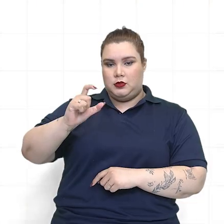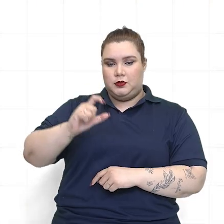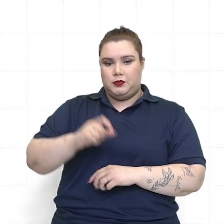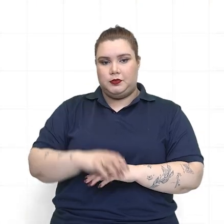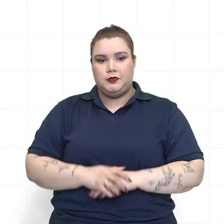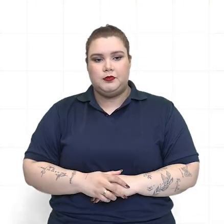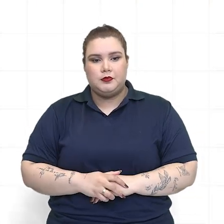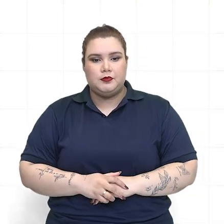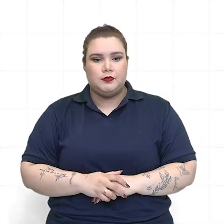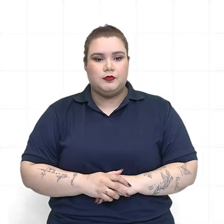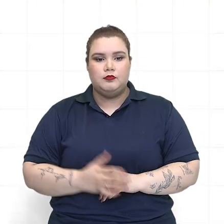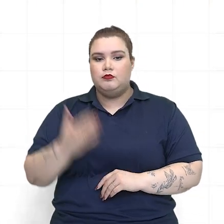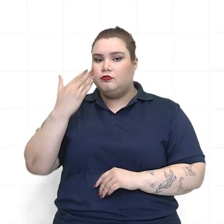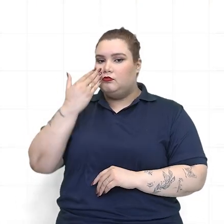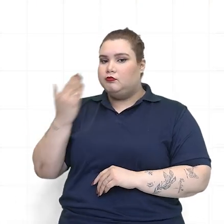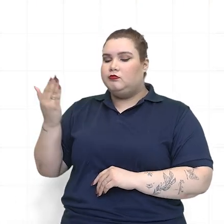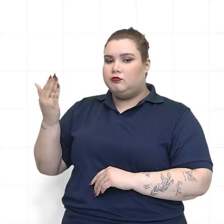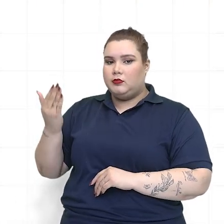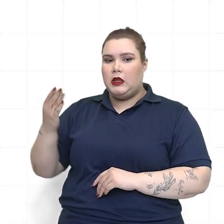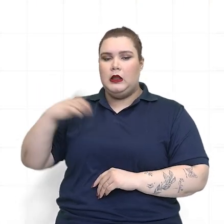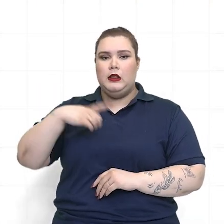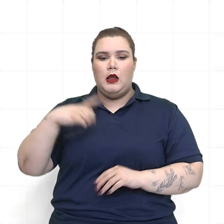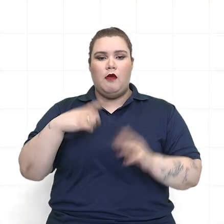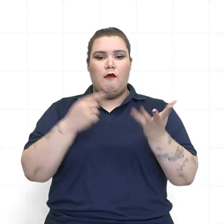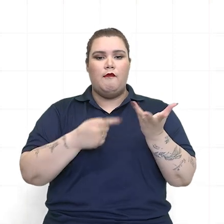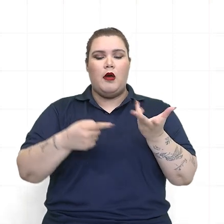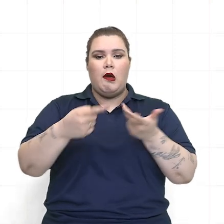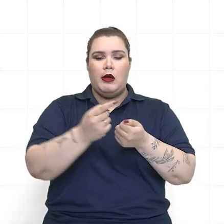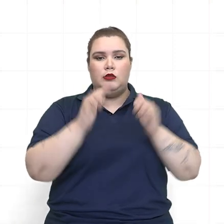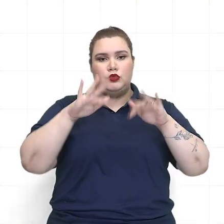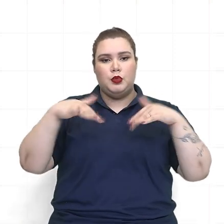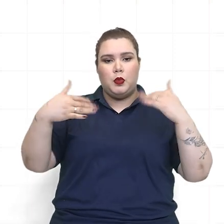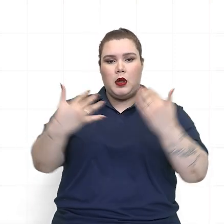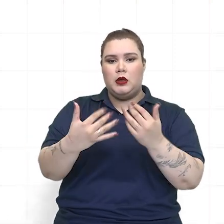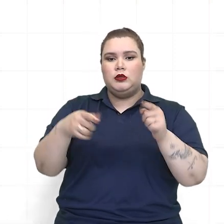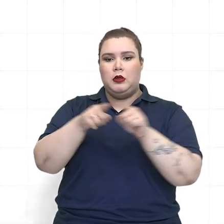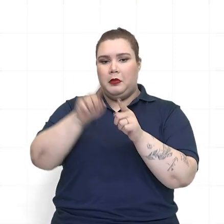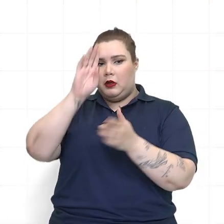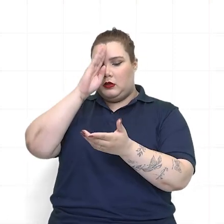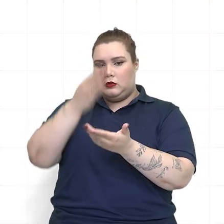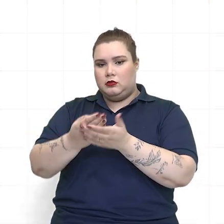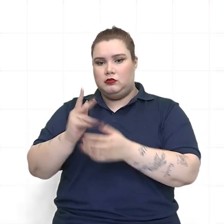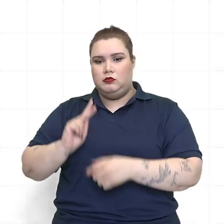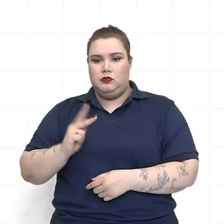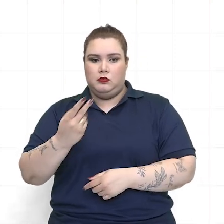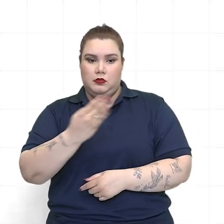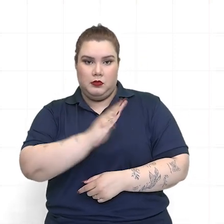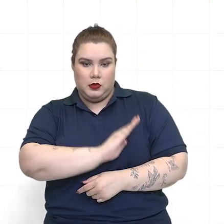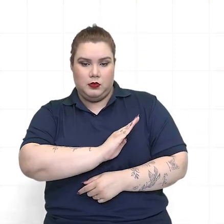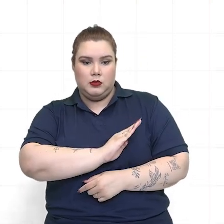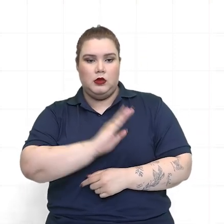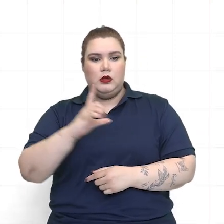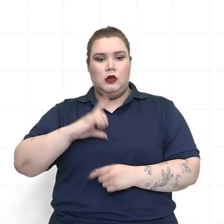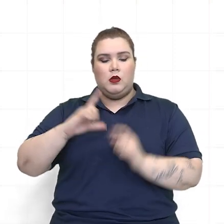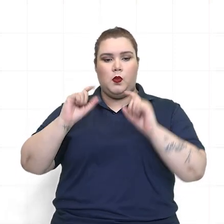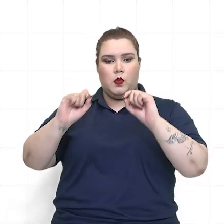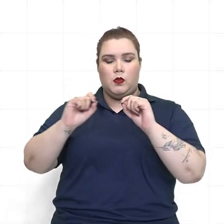texto. Entre os rituais e crenças dos hebreus, podemos citar